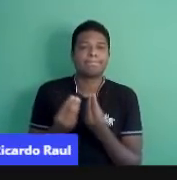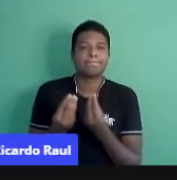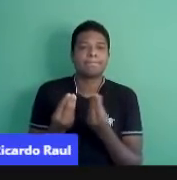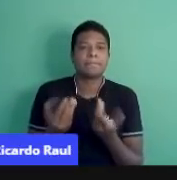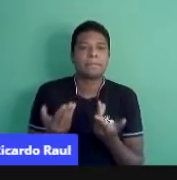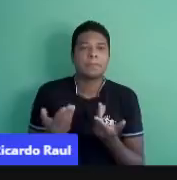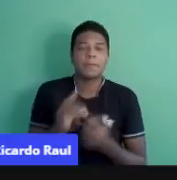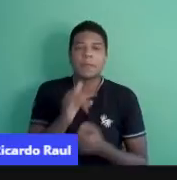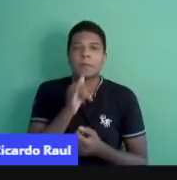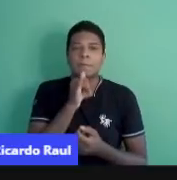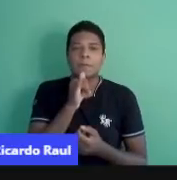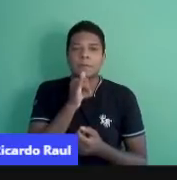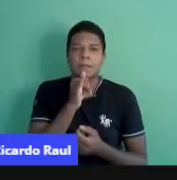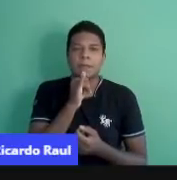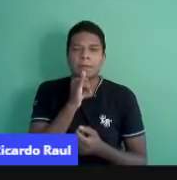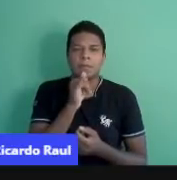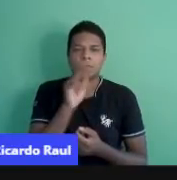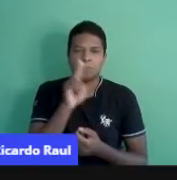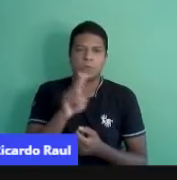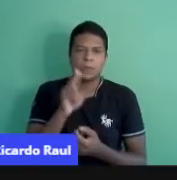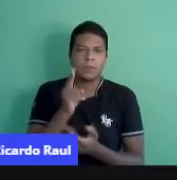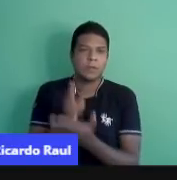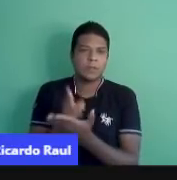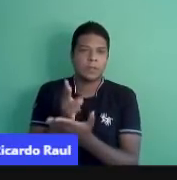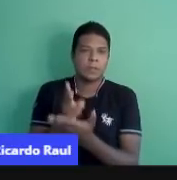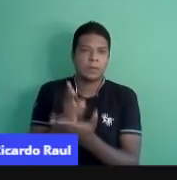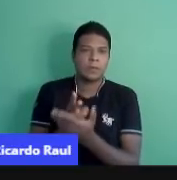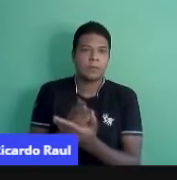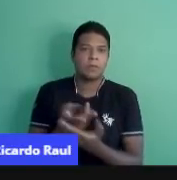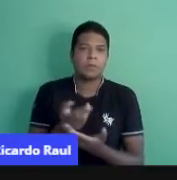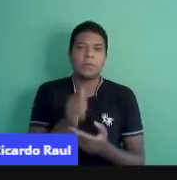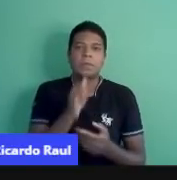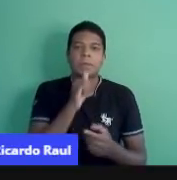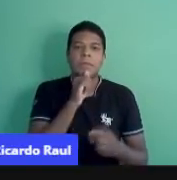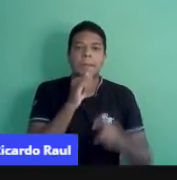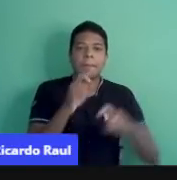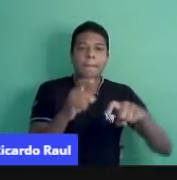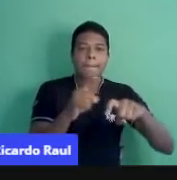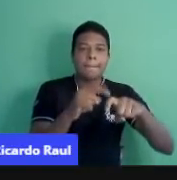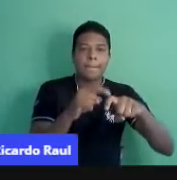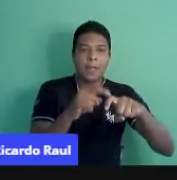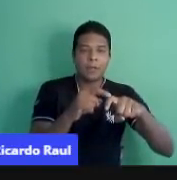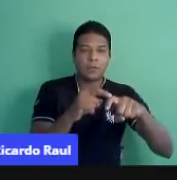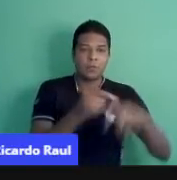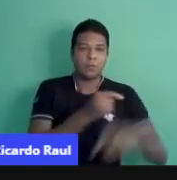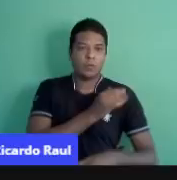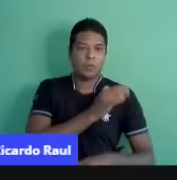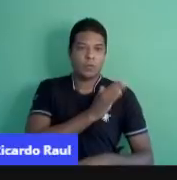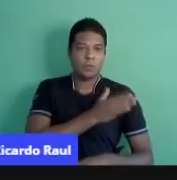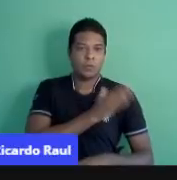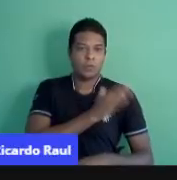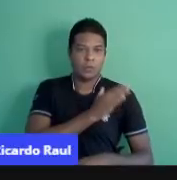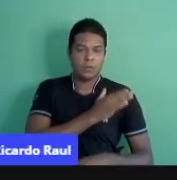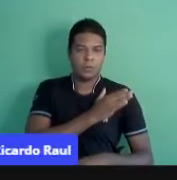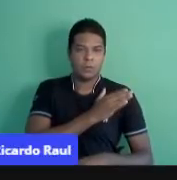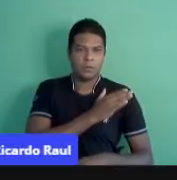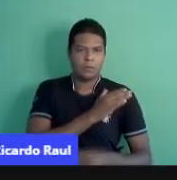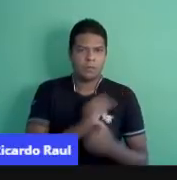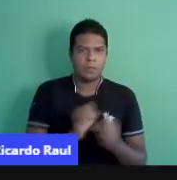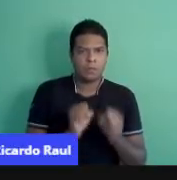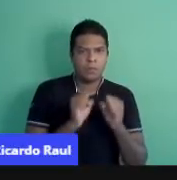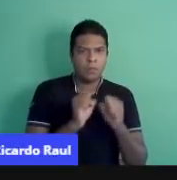exemplo que a gente usa bastante, um médico. Um médico cardiologista, ele poderia